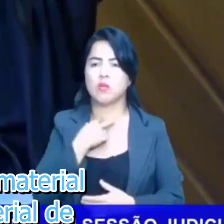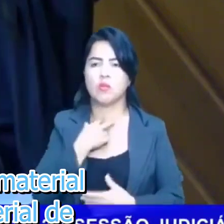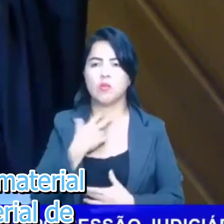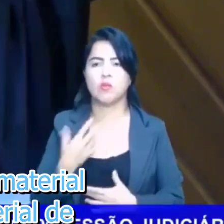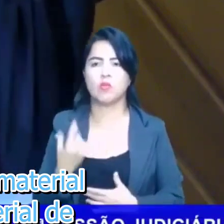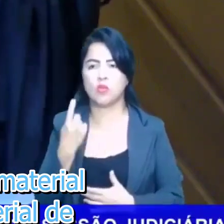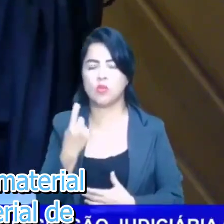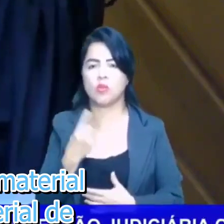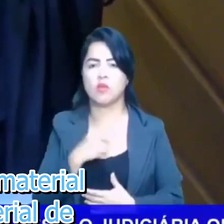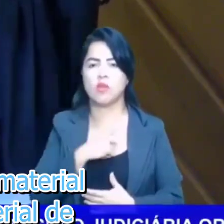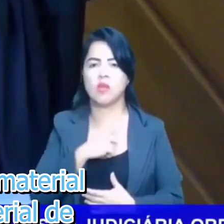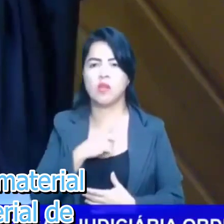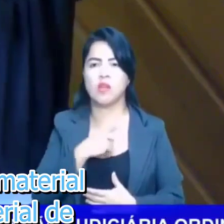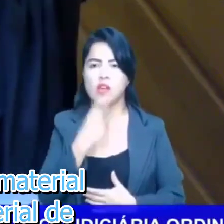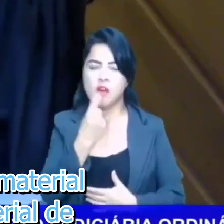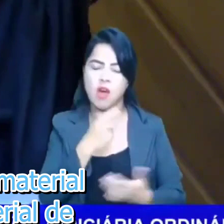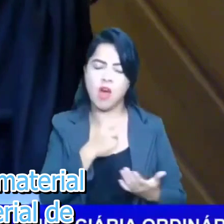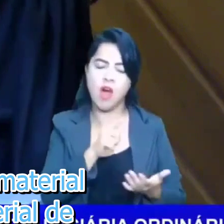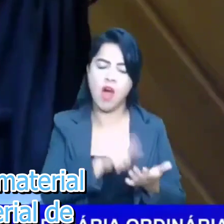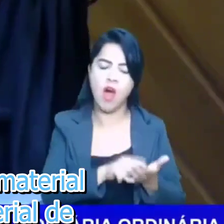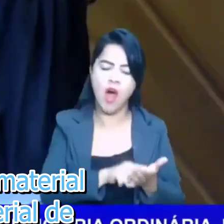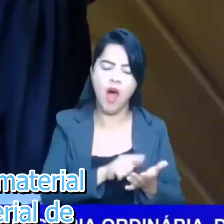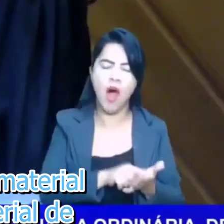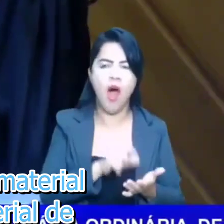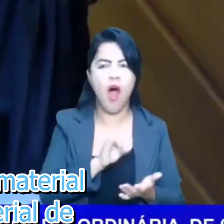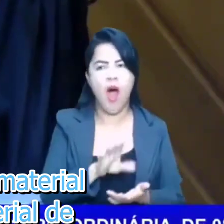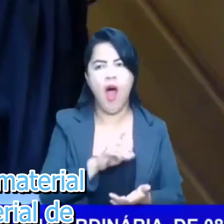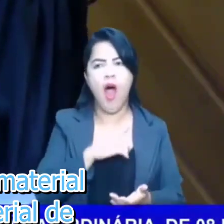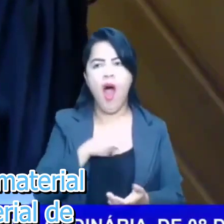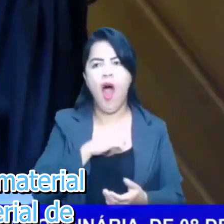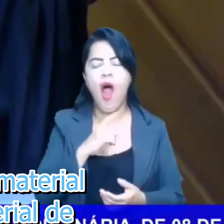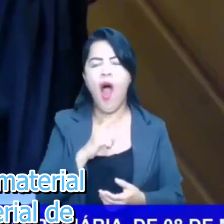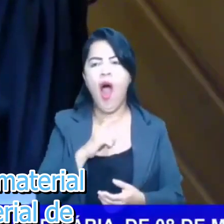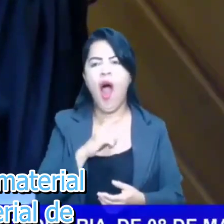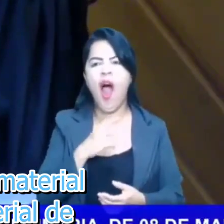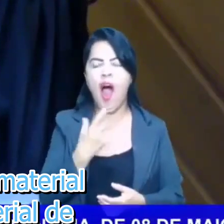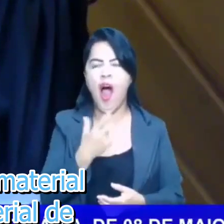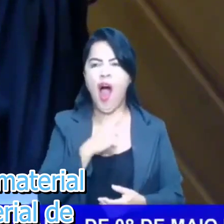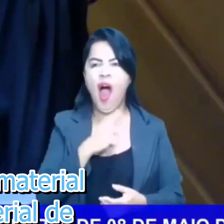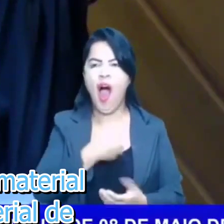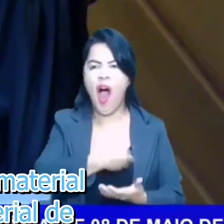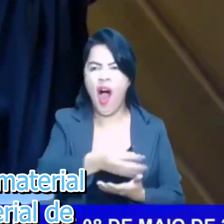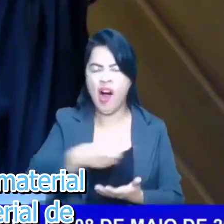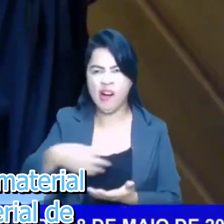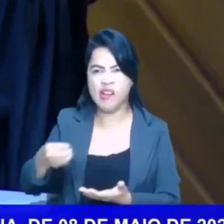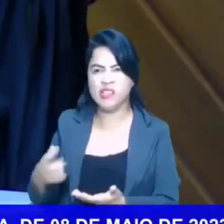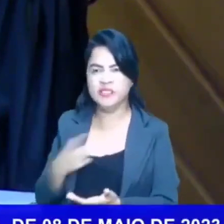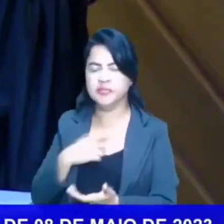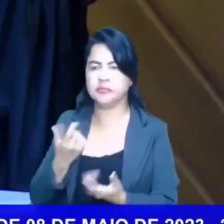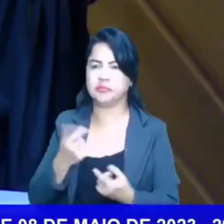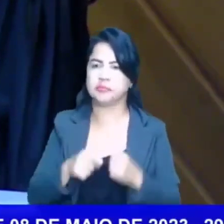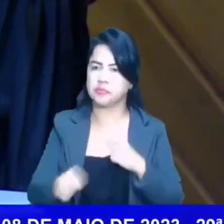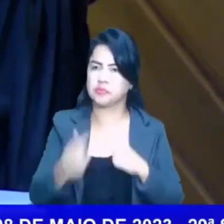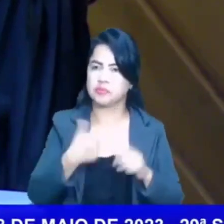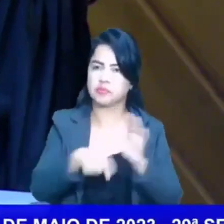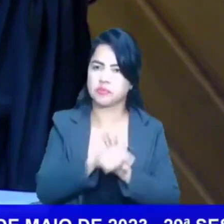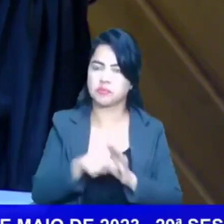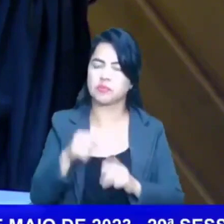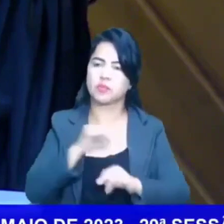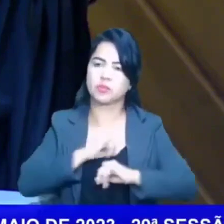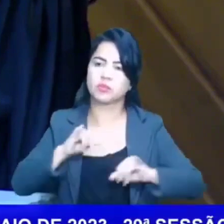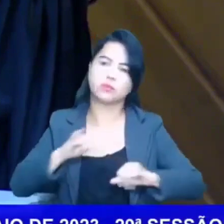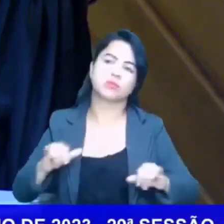que apenas um material seja equivalente ao termo de derramamento de material de propaganda.